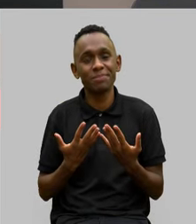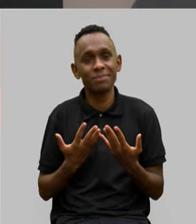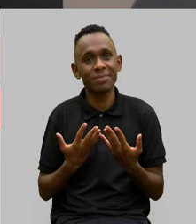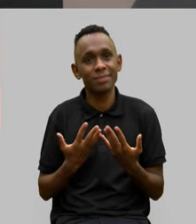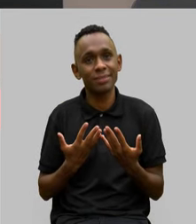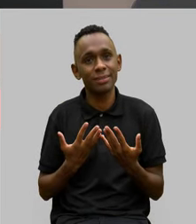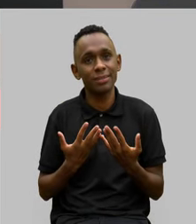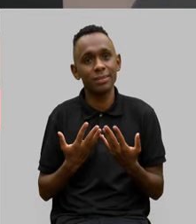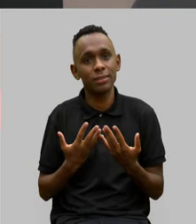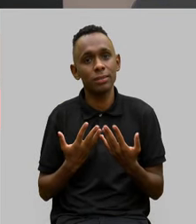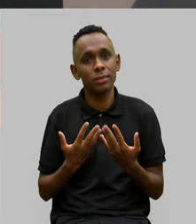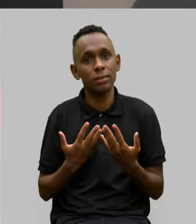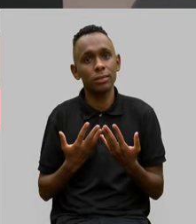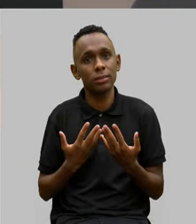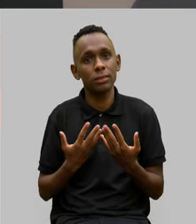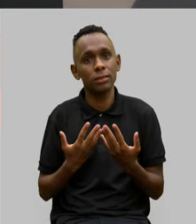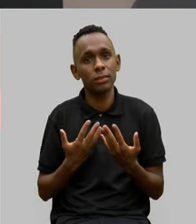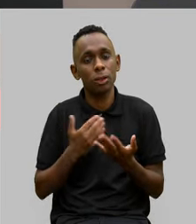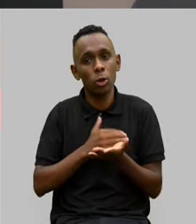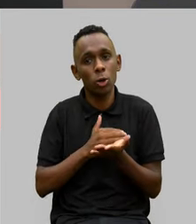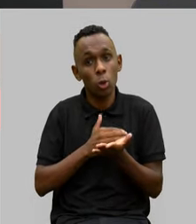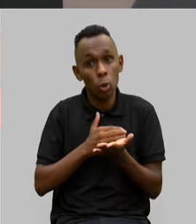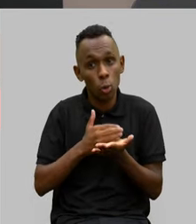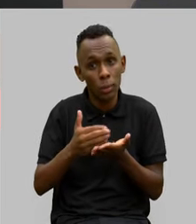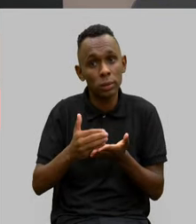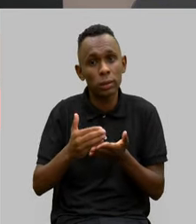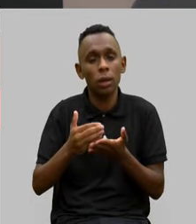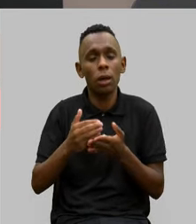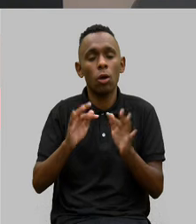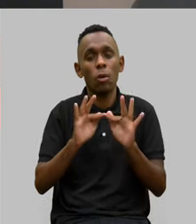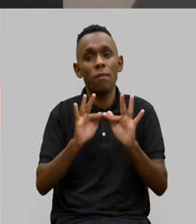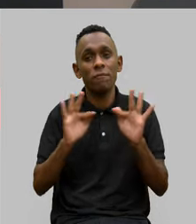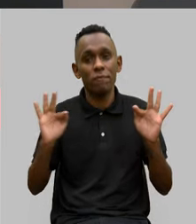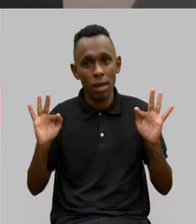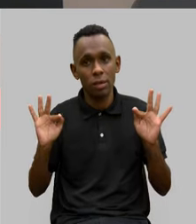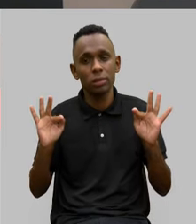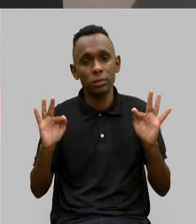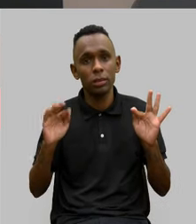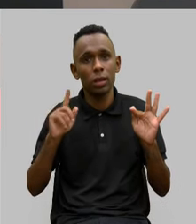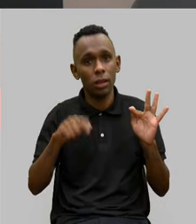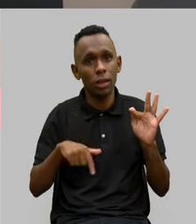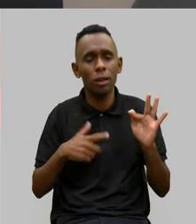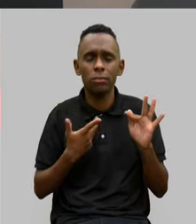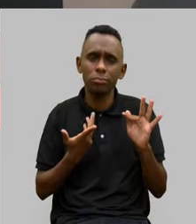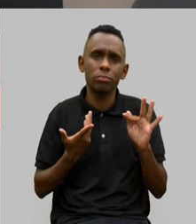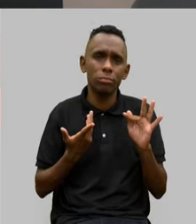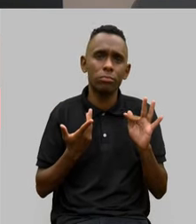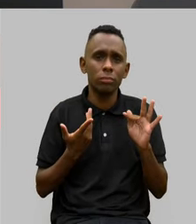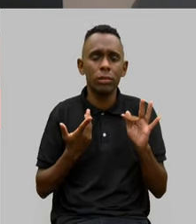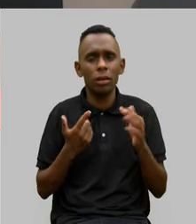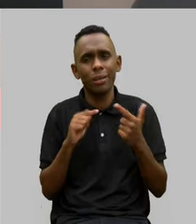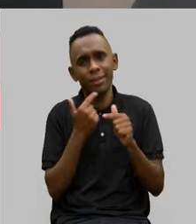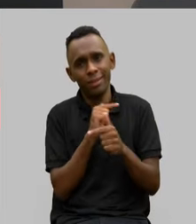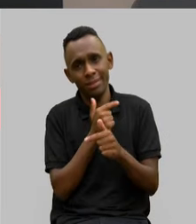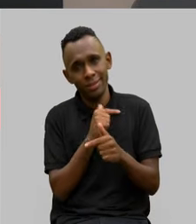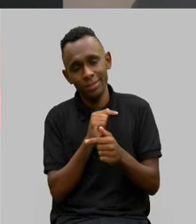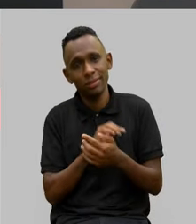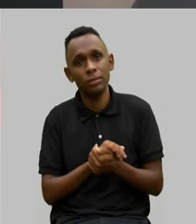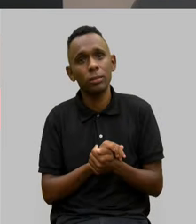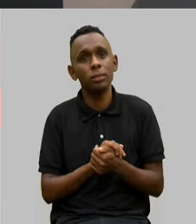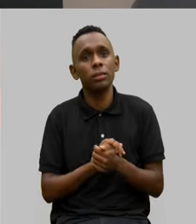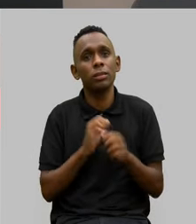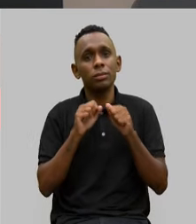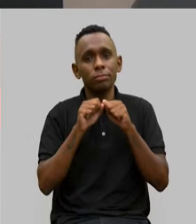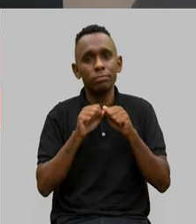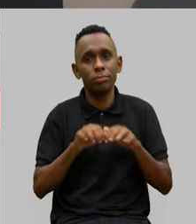eh eu vou vou começar falando uma frase que ela é uma frase é um meme né que circula